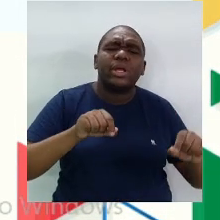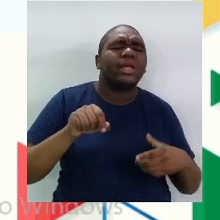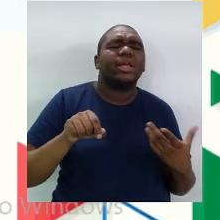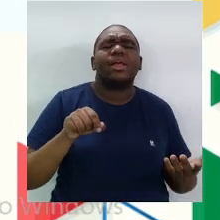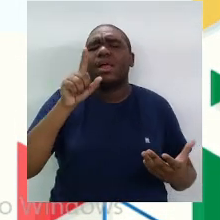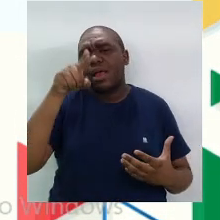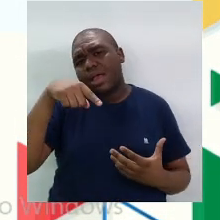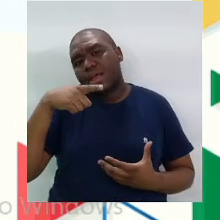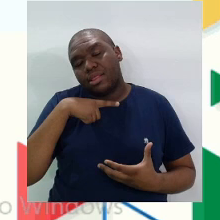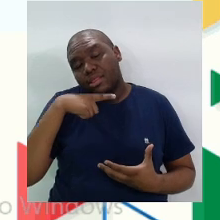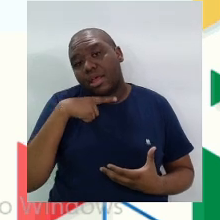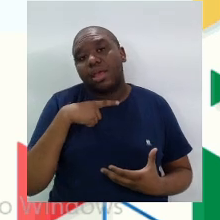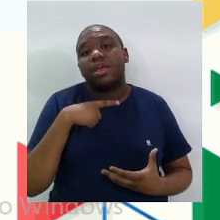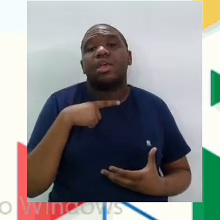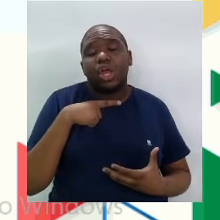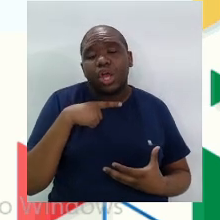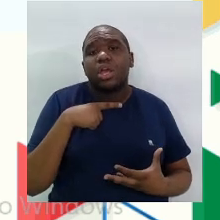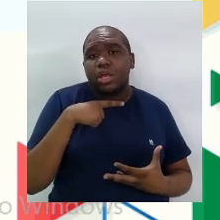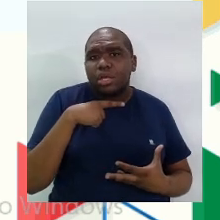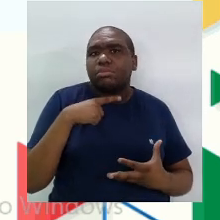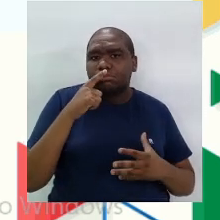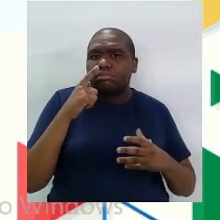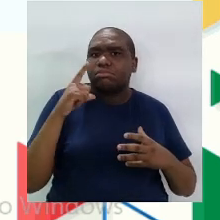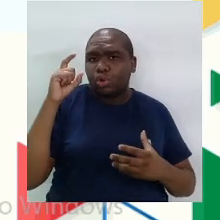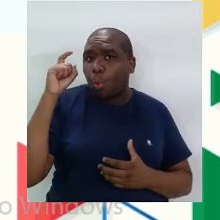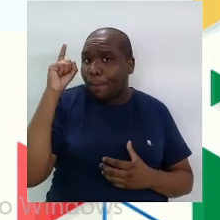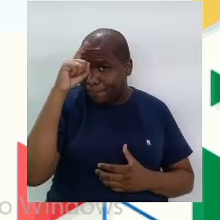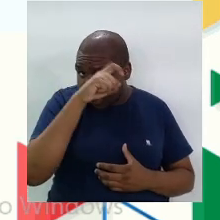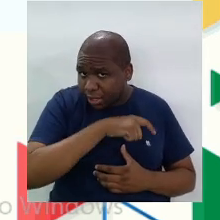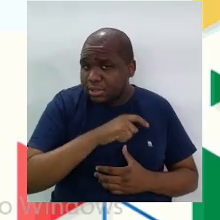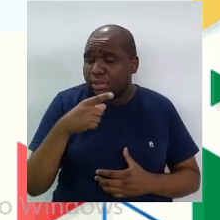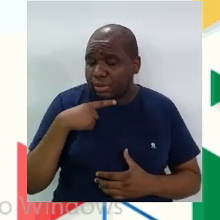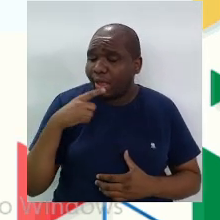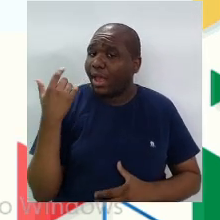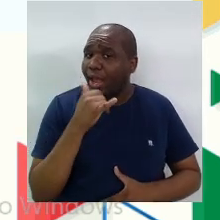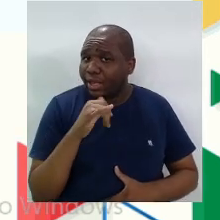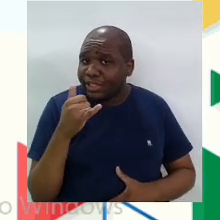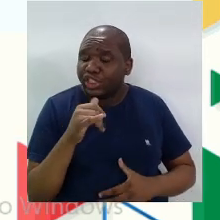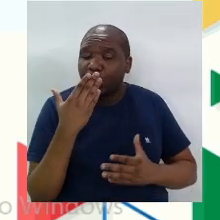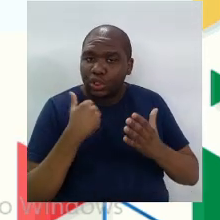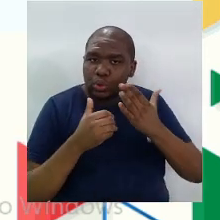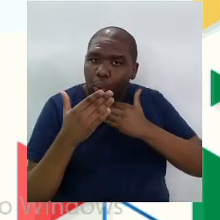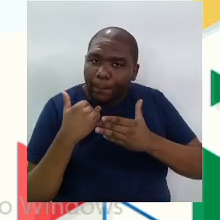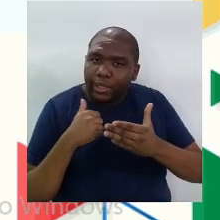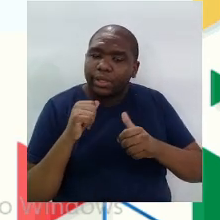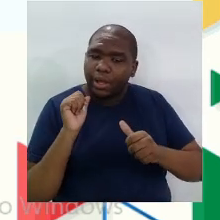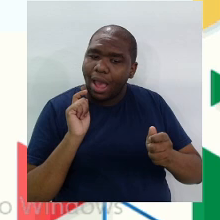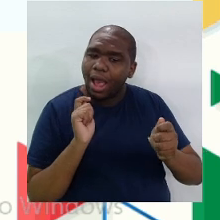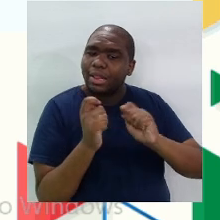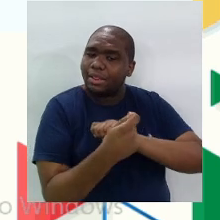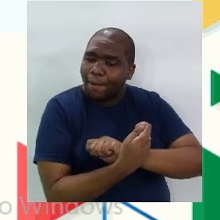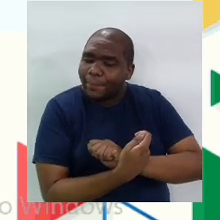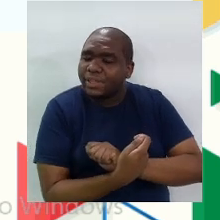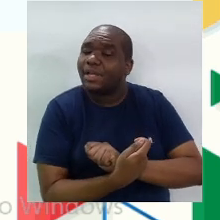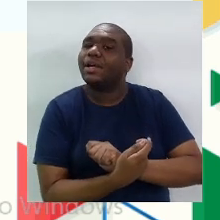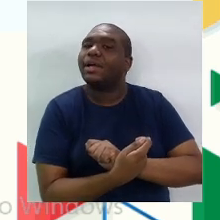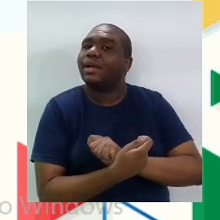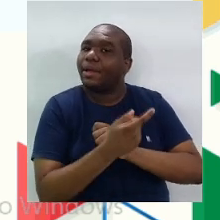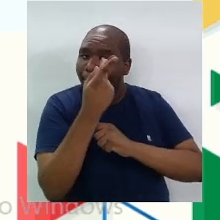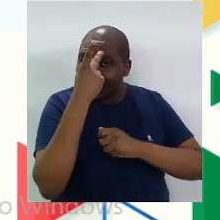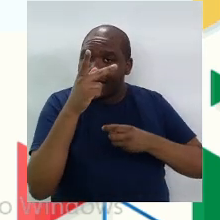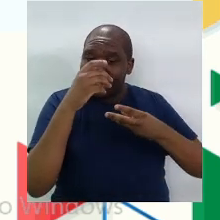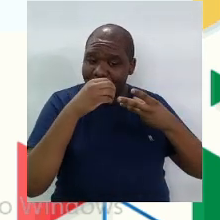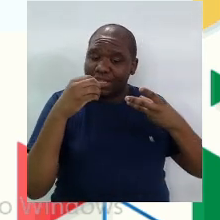são complexas, que vão converter a energia dos alimentos em uma forma que a célula